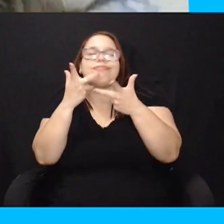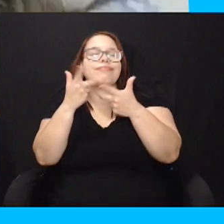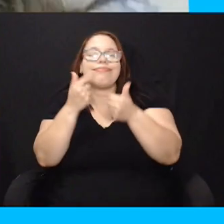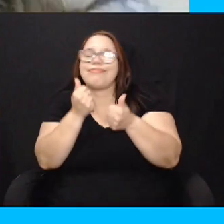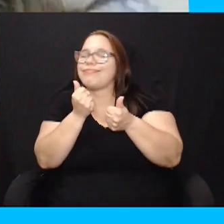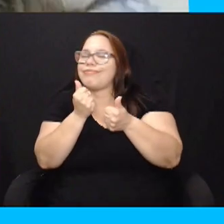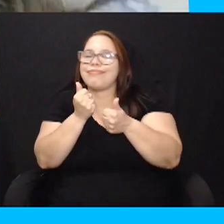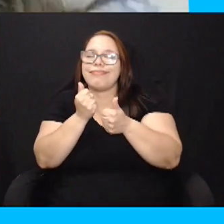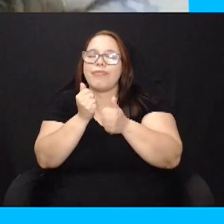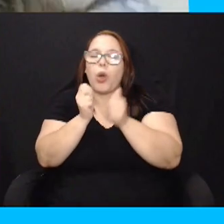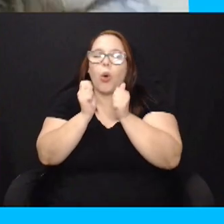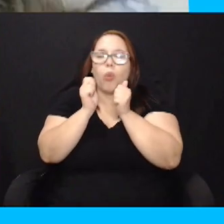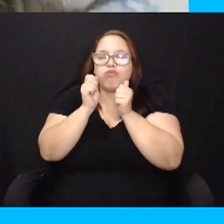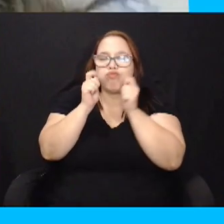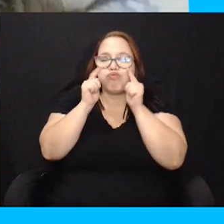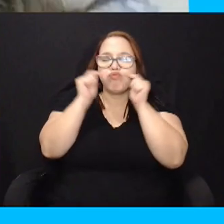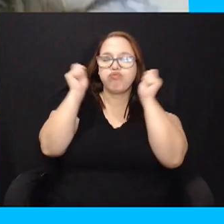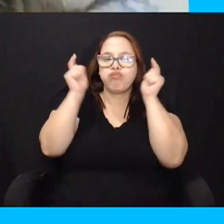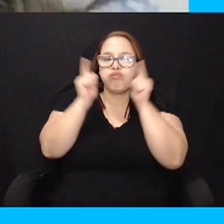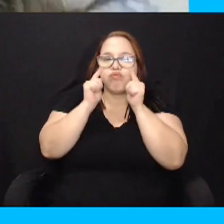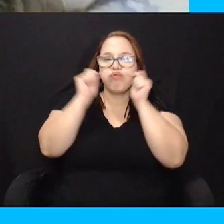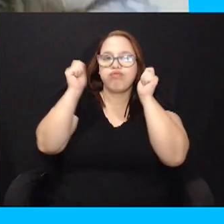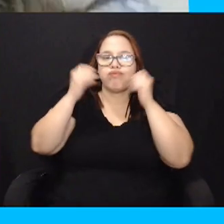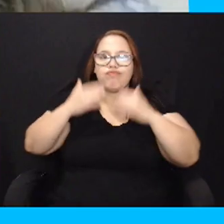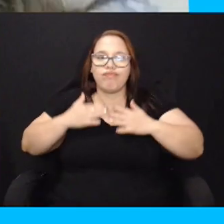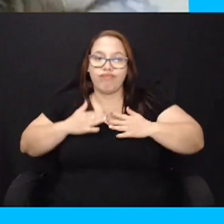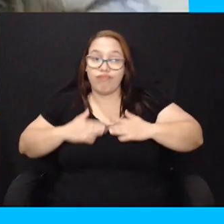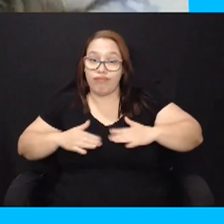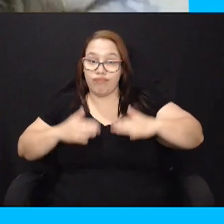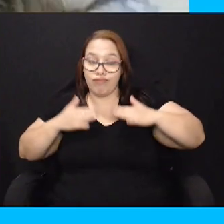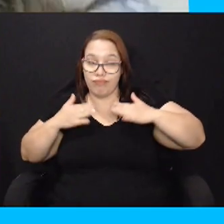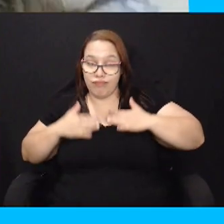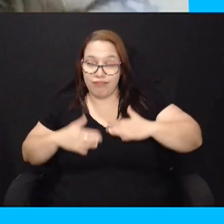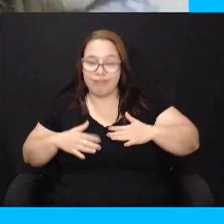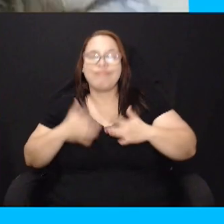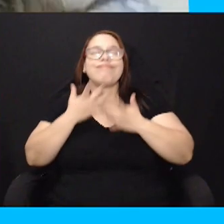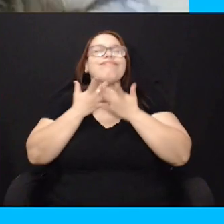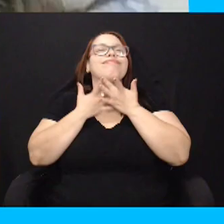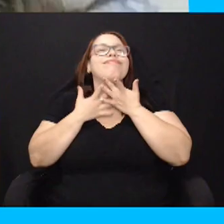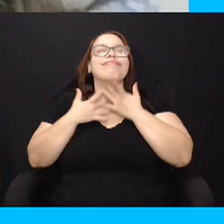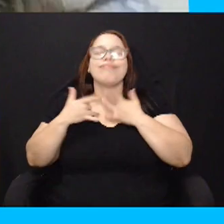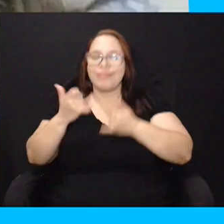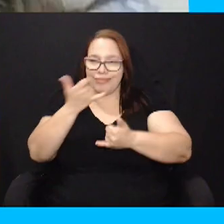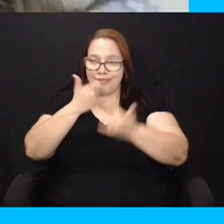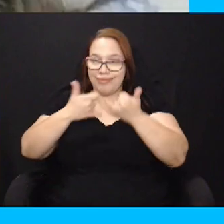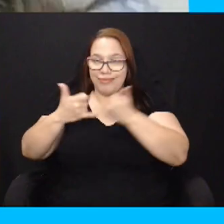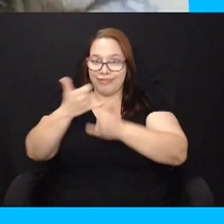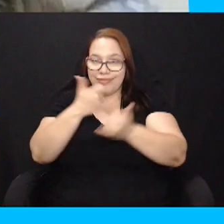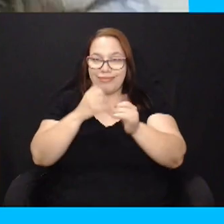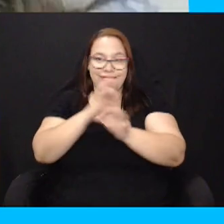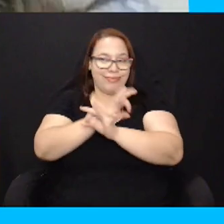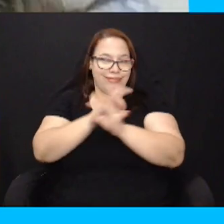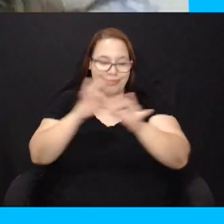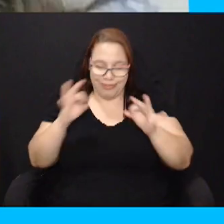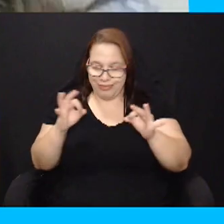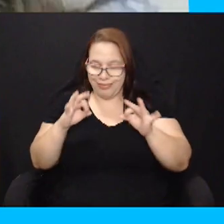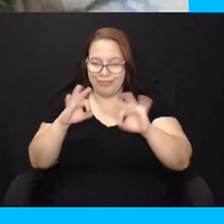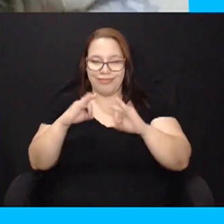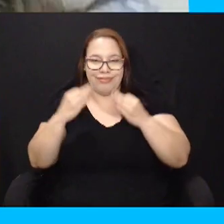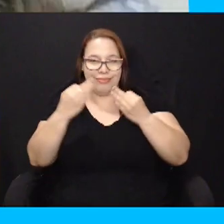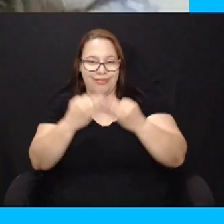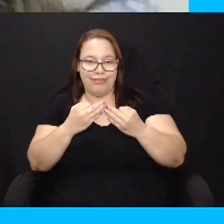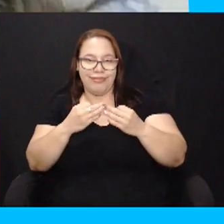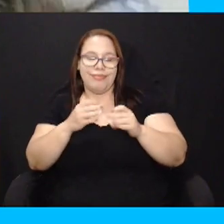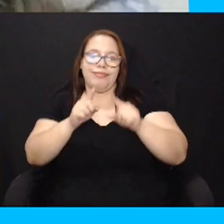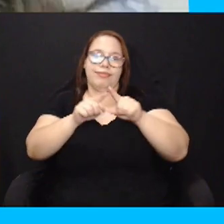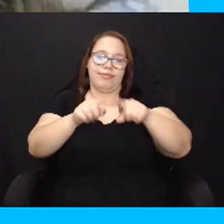gatinhas que misturam calmaria com muito desejo de brincar. Perfeita para famílias com quintal, onde ela